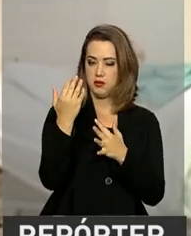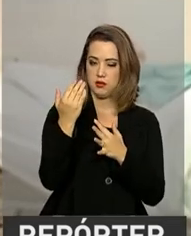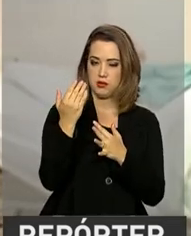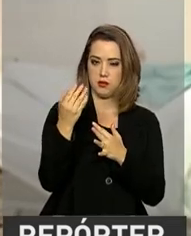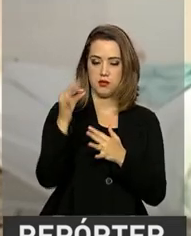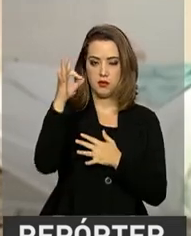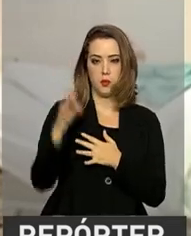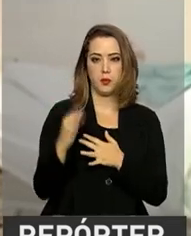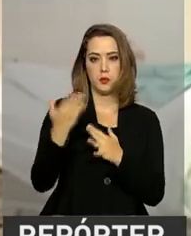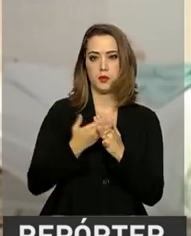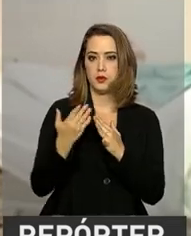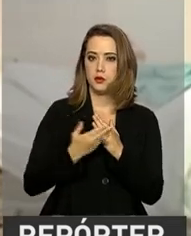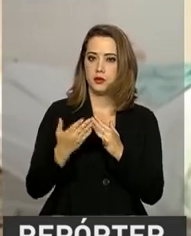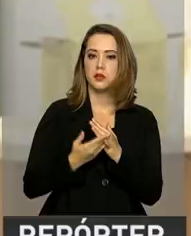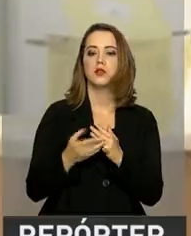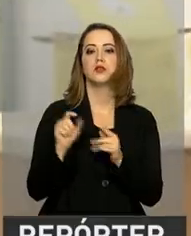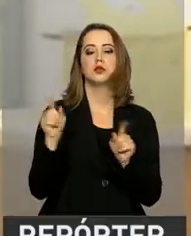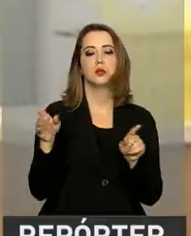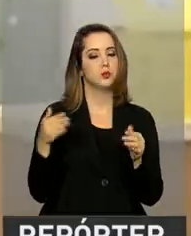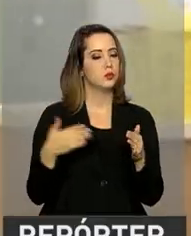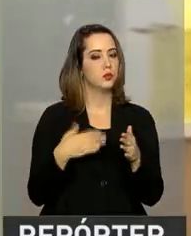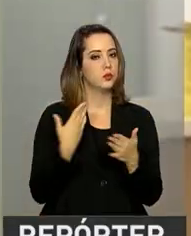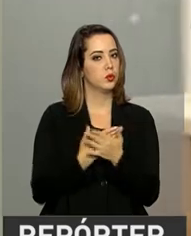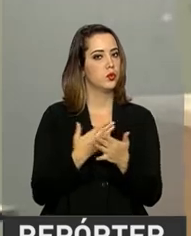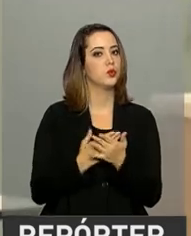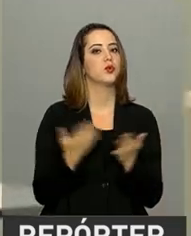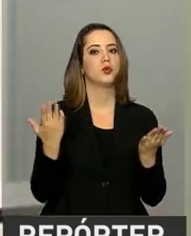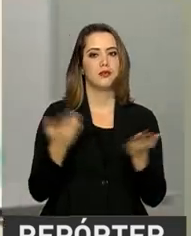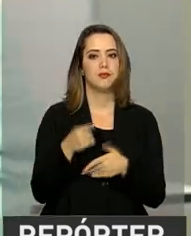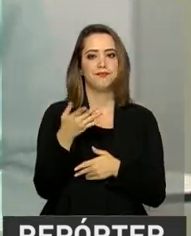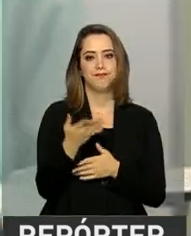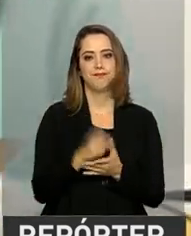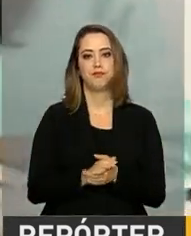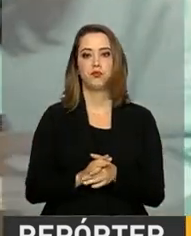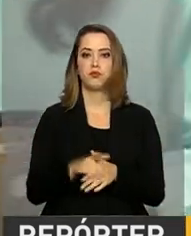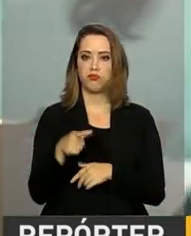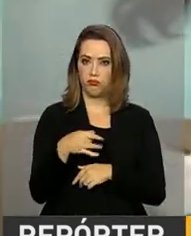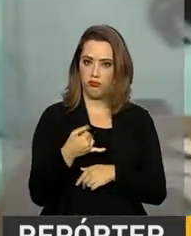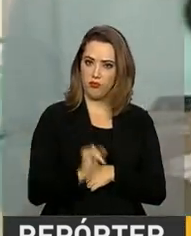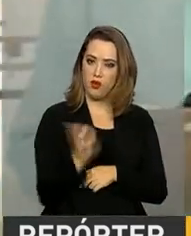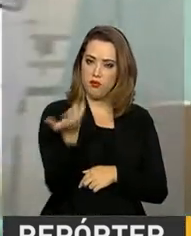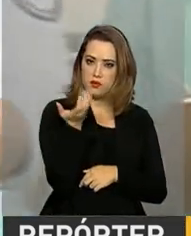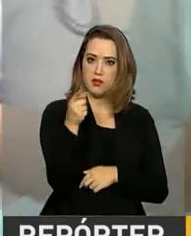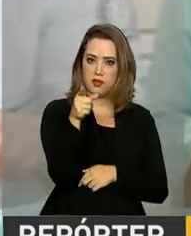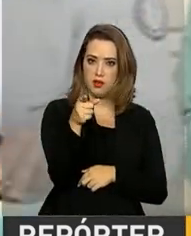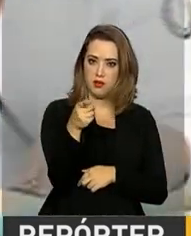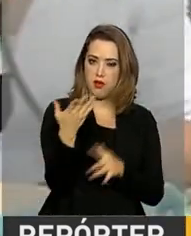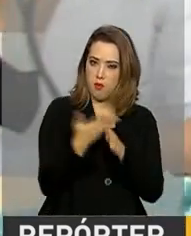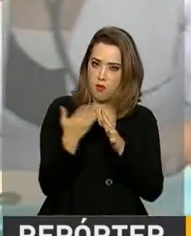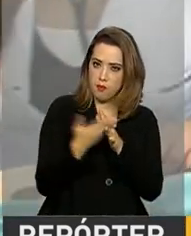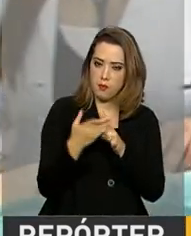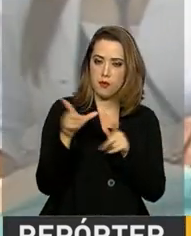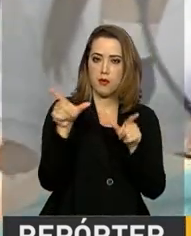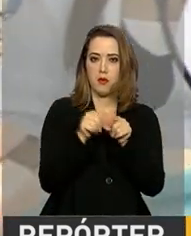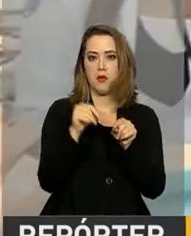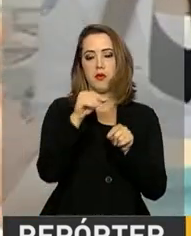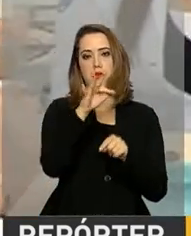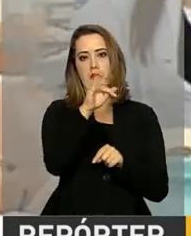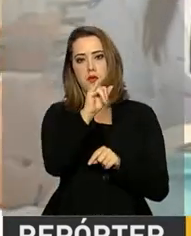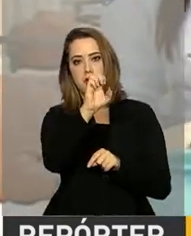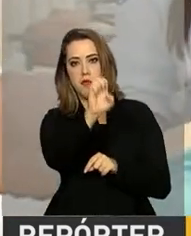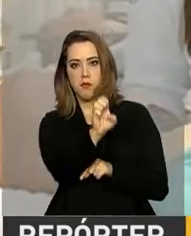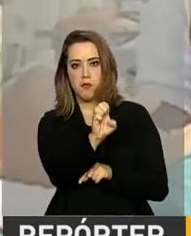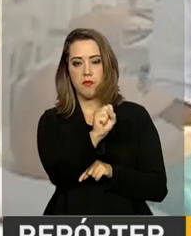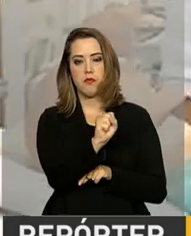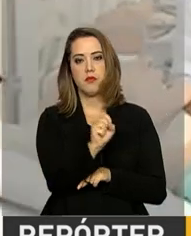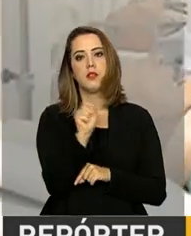consegui a bolsa e tô estudando até hoje e quem deseja fazer assim como a Stephanie e estudar com bolsa do fi precisa ficar atento aos